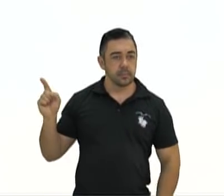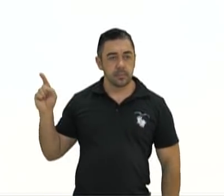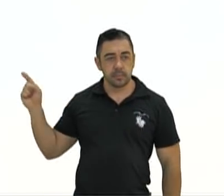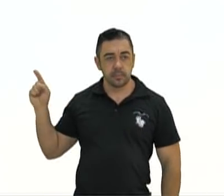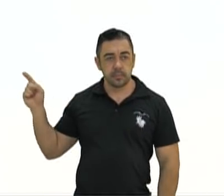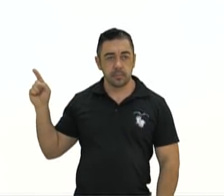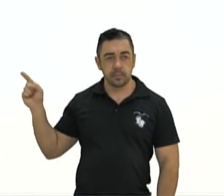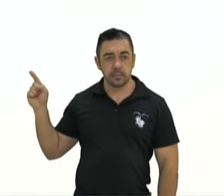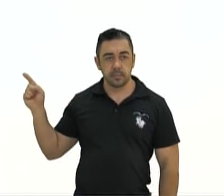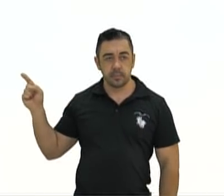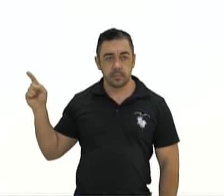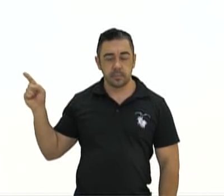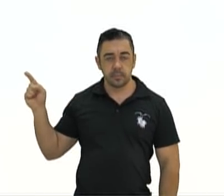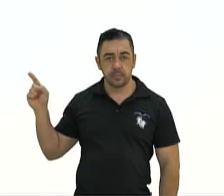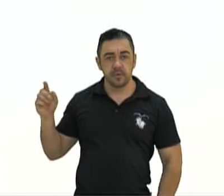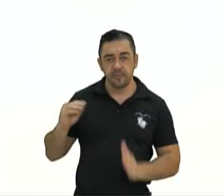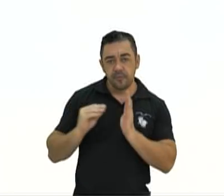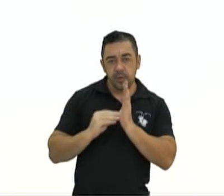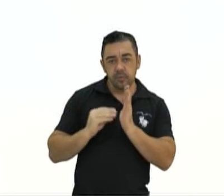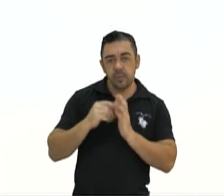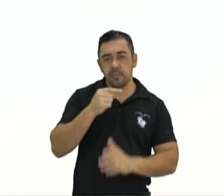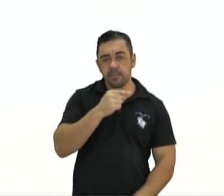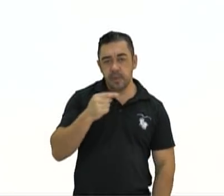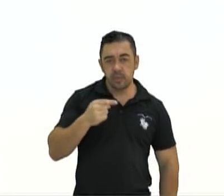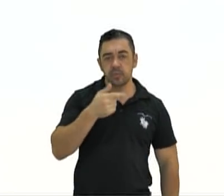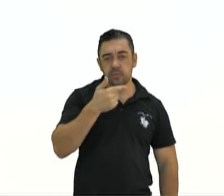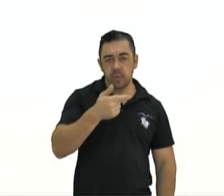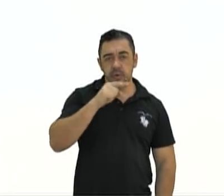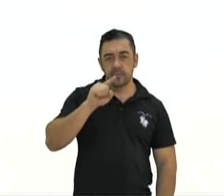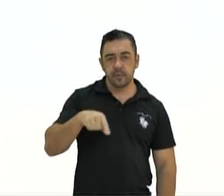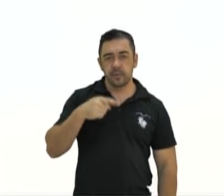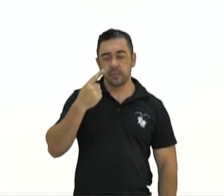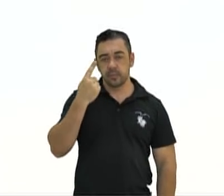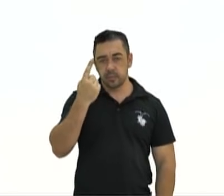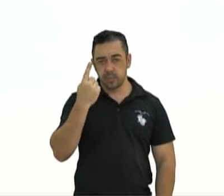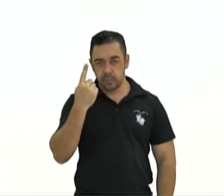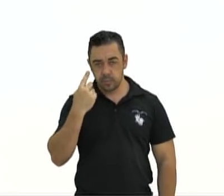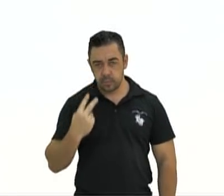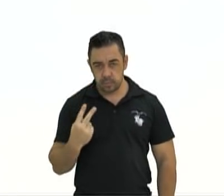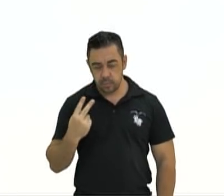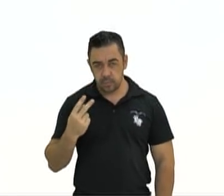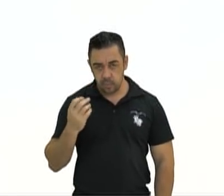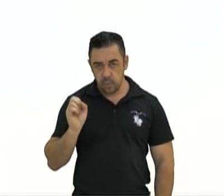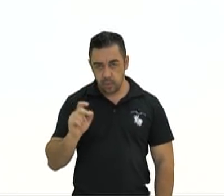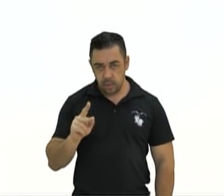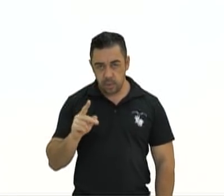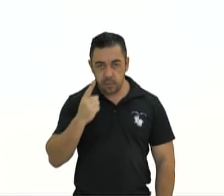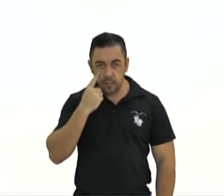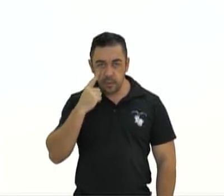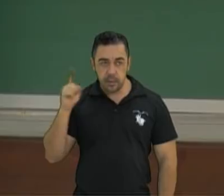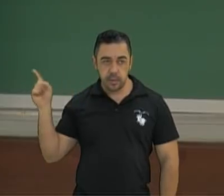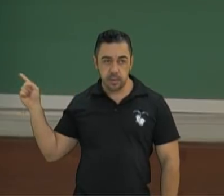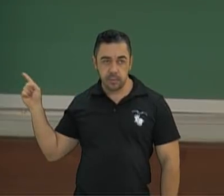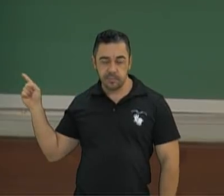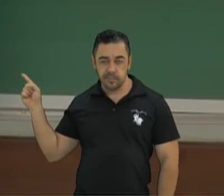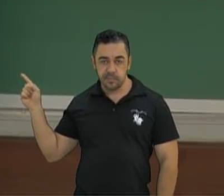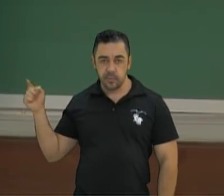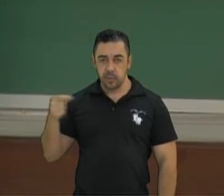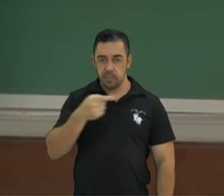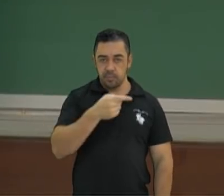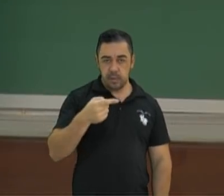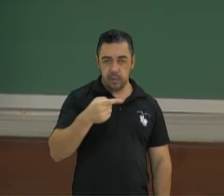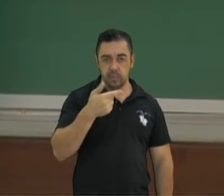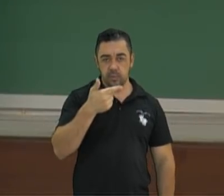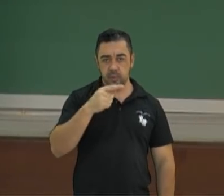aqui faltou um sinalzinho, ó. Aqui é menos 2,5, tá? Tá vendo que a professora trouxe pra cá,